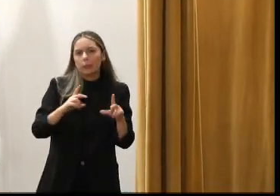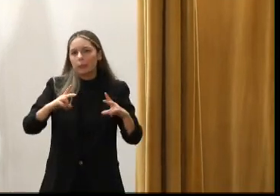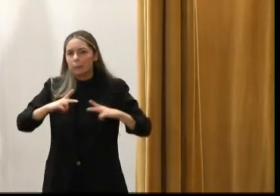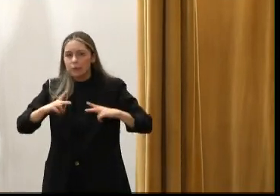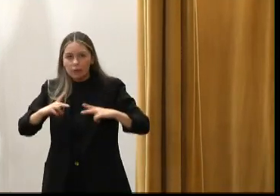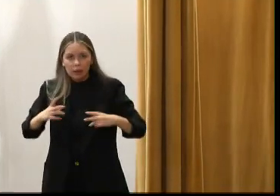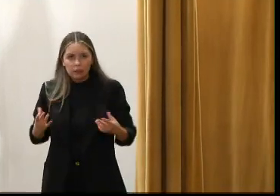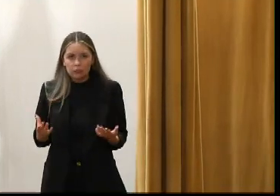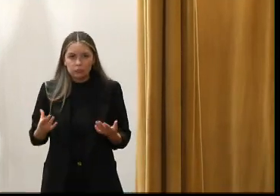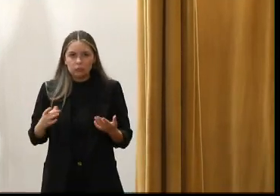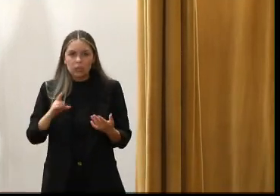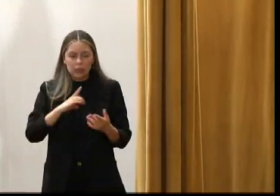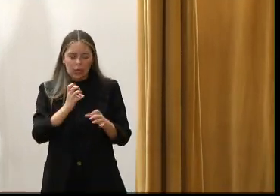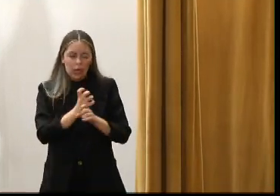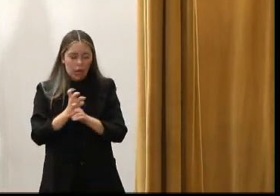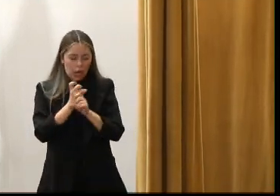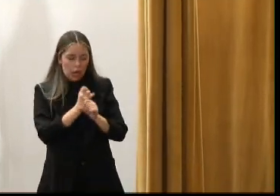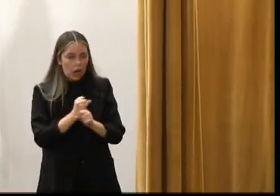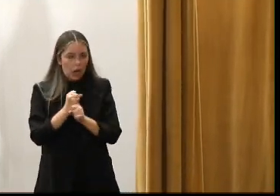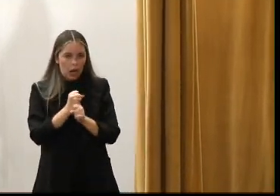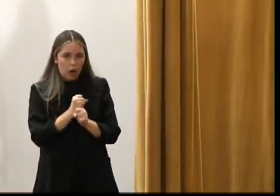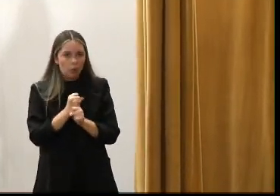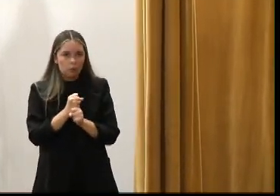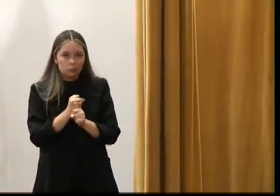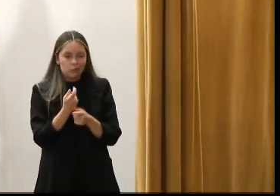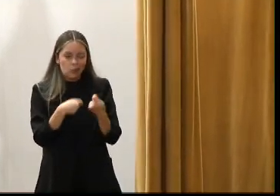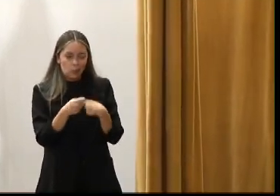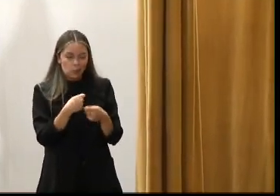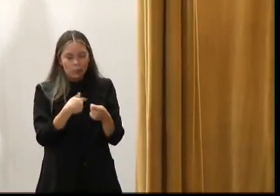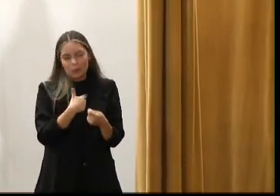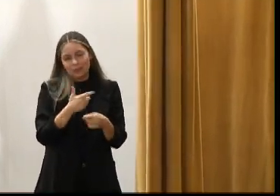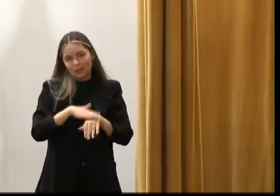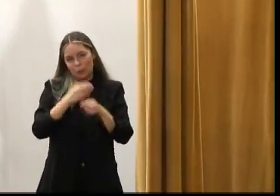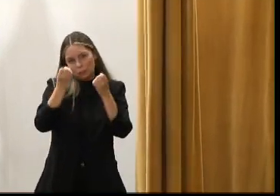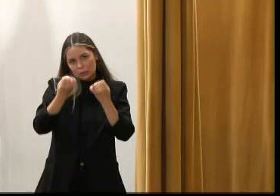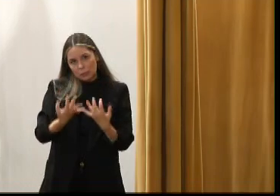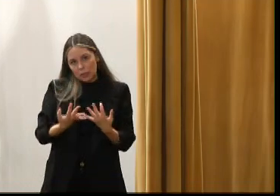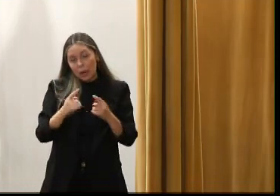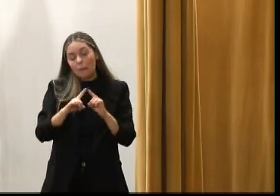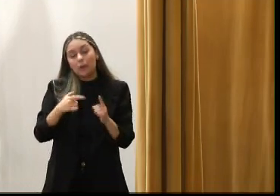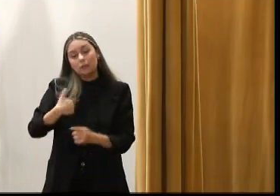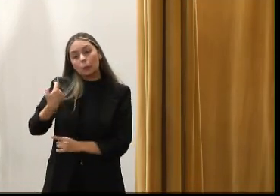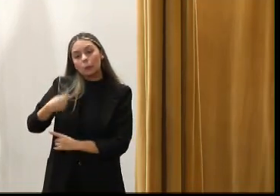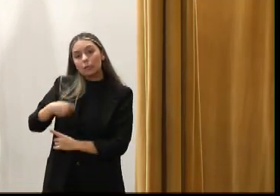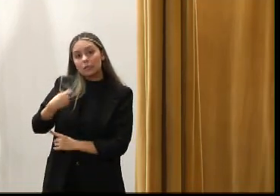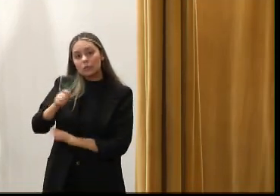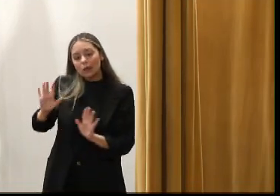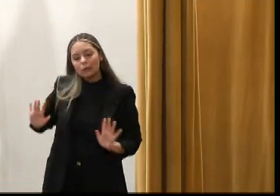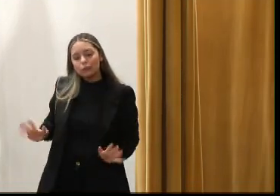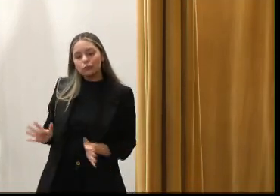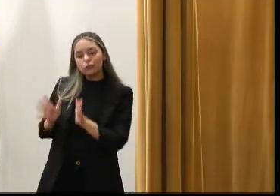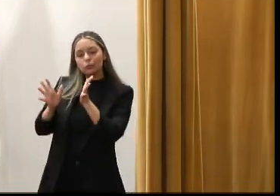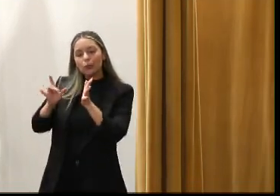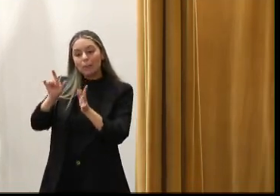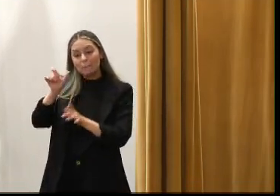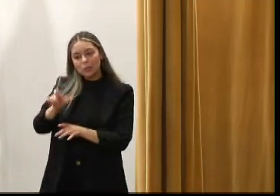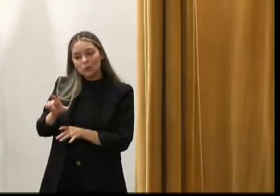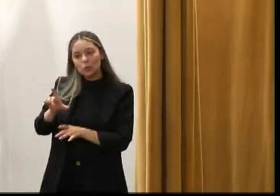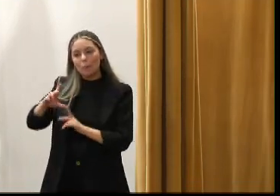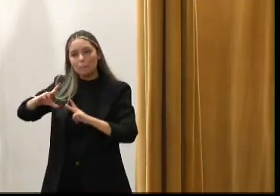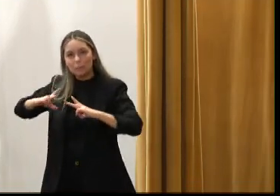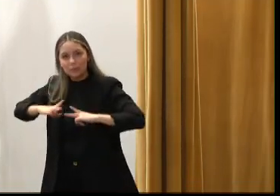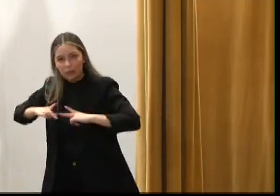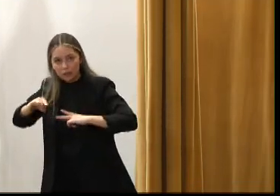e há um cálculo econômico sobre isso, que agora eu não tenho tempo. Eu preciso estimular o proprietário